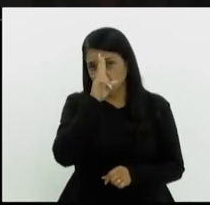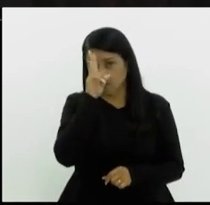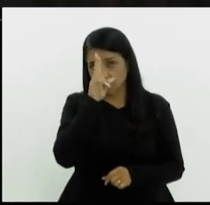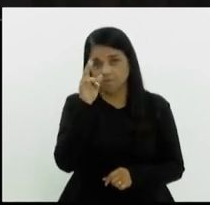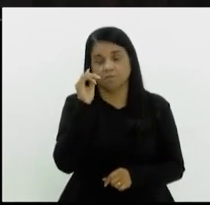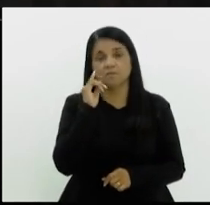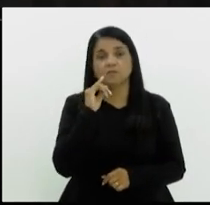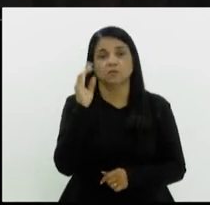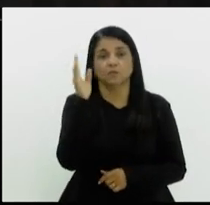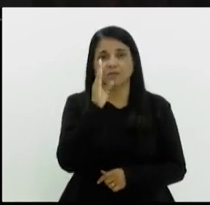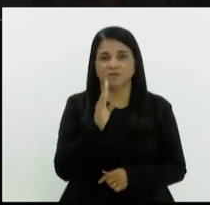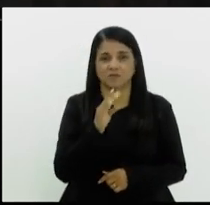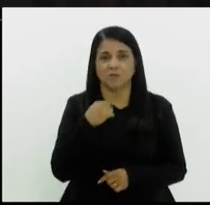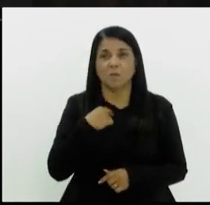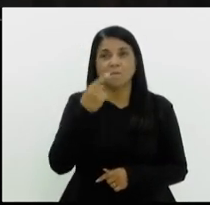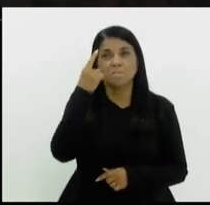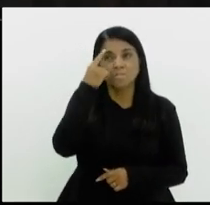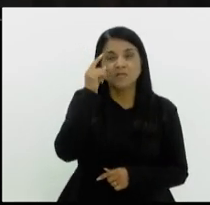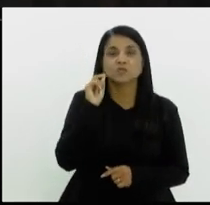quê?